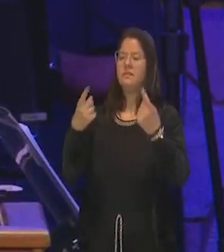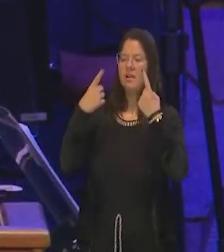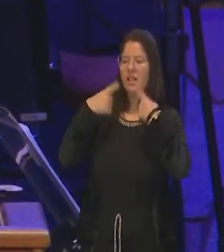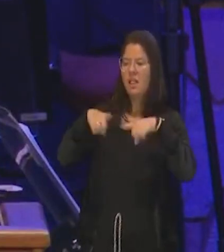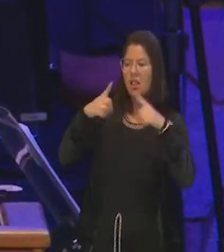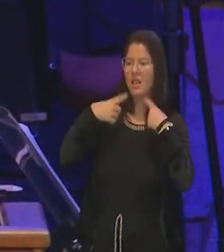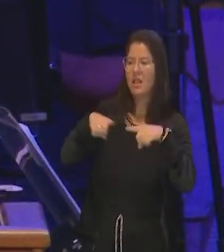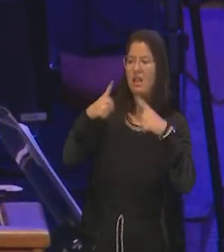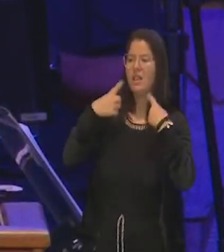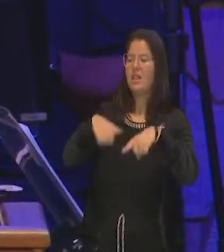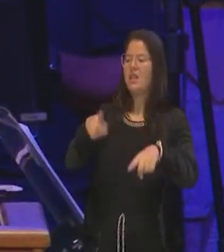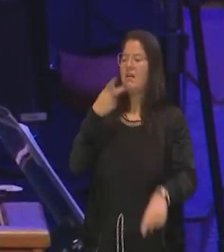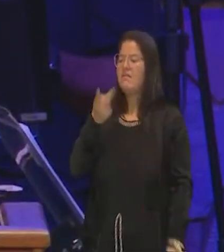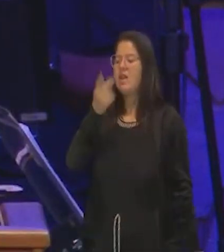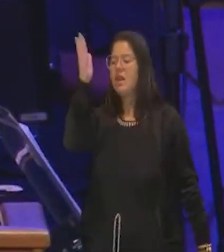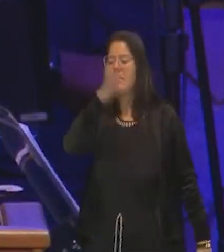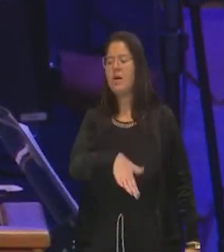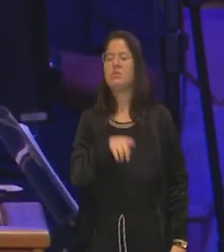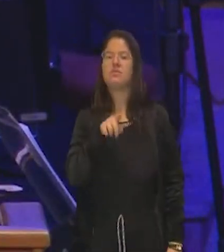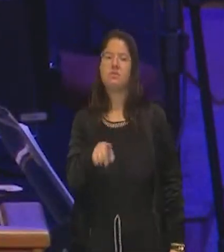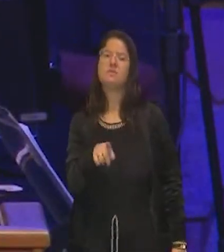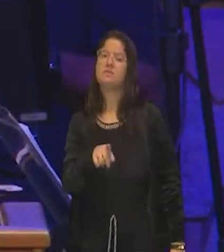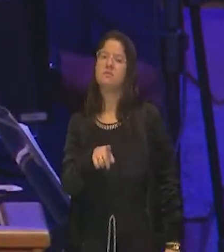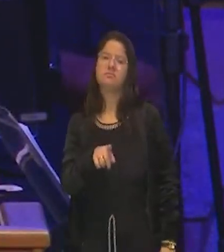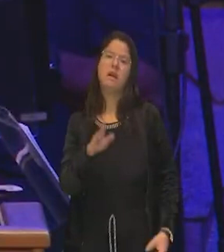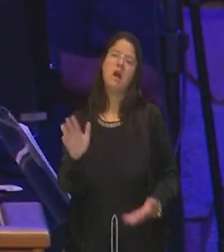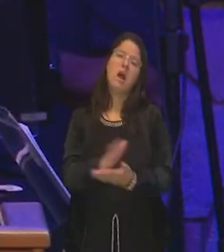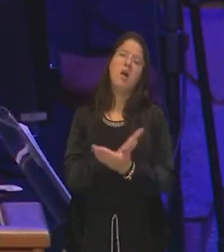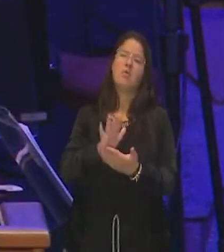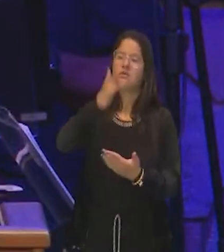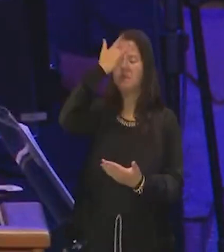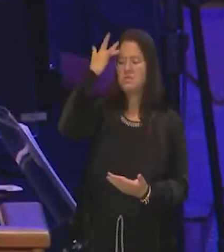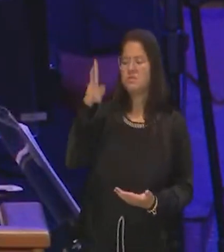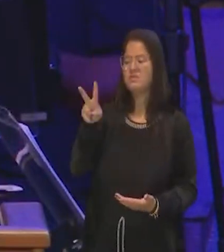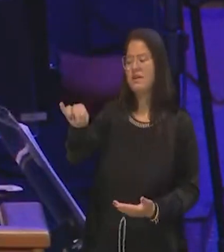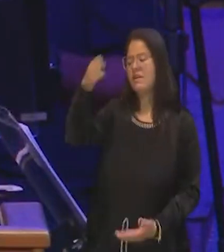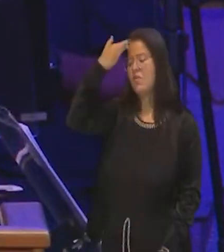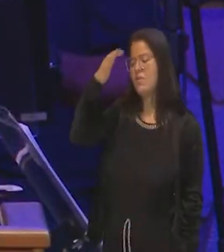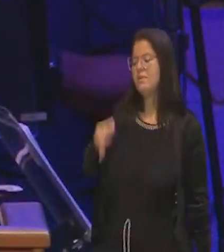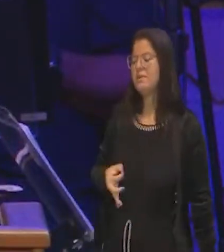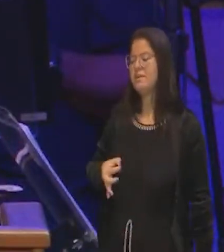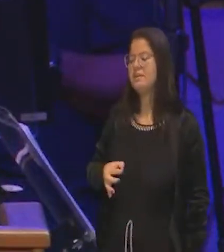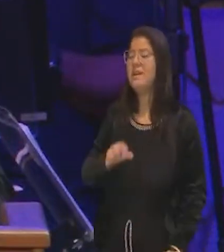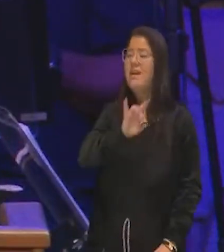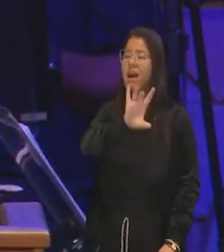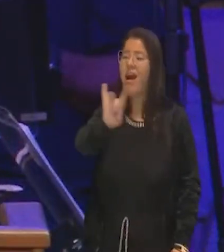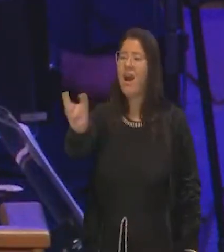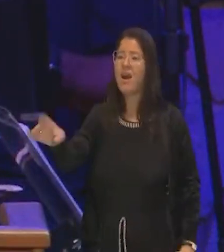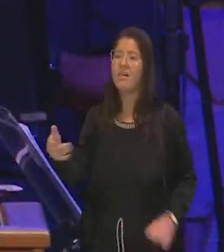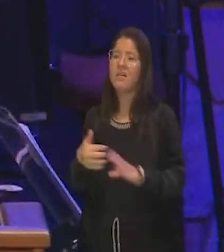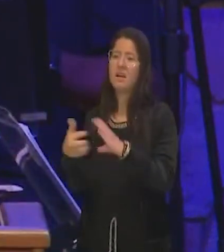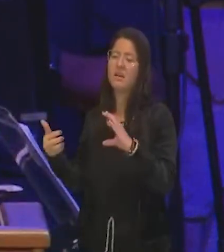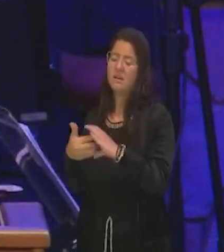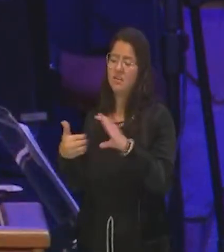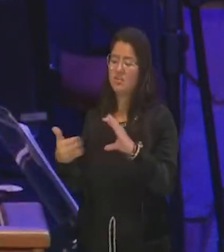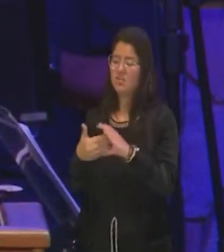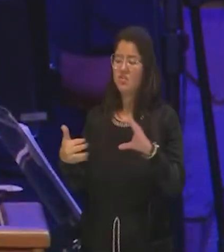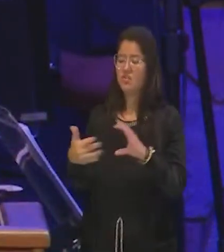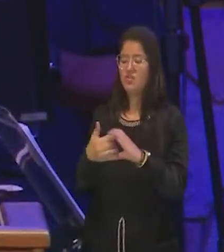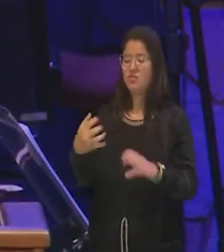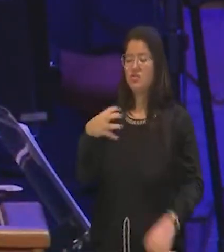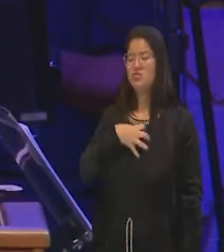reputação pessoal e muitos vão interpretar cada característica de uma